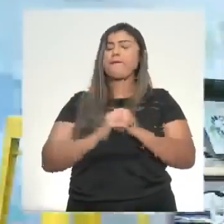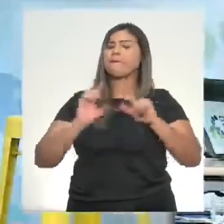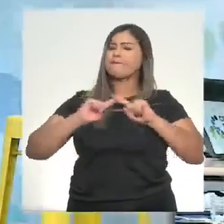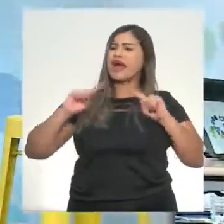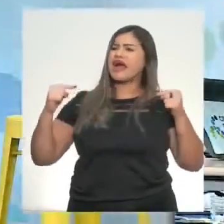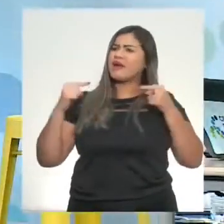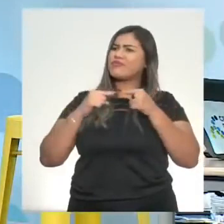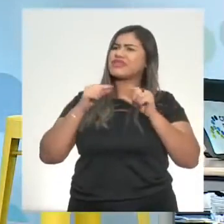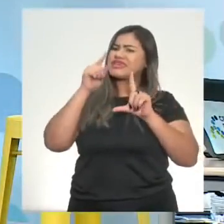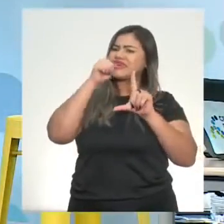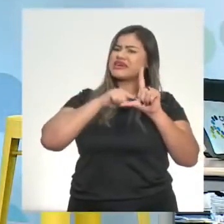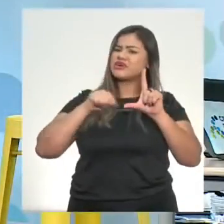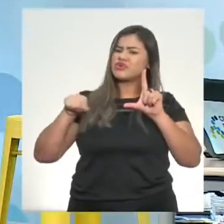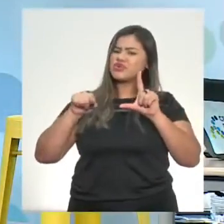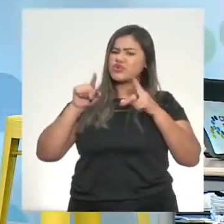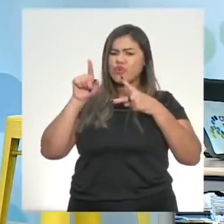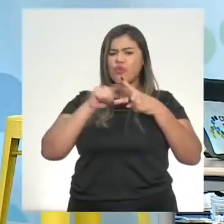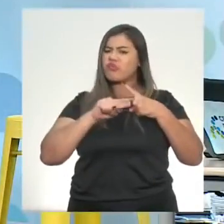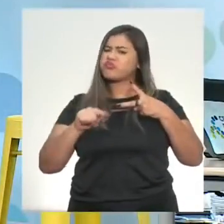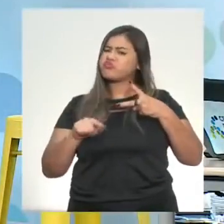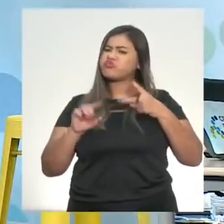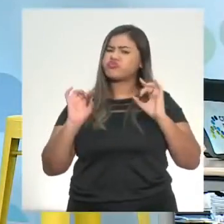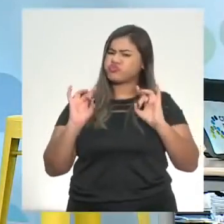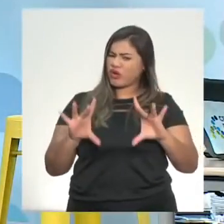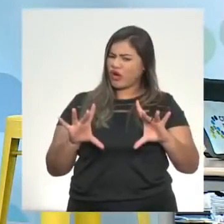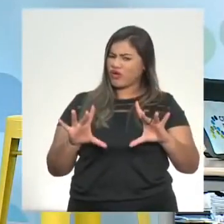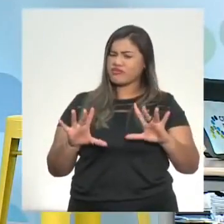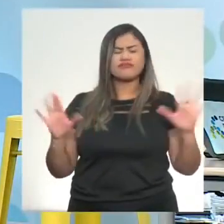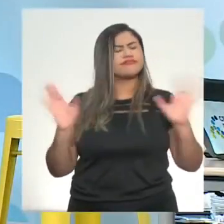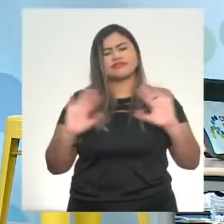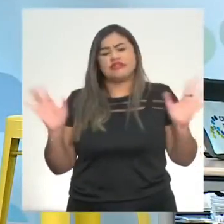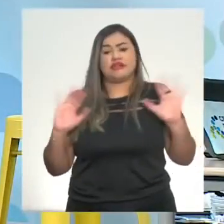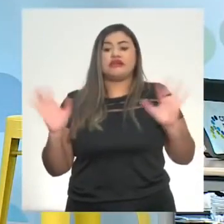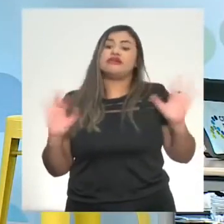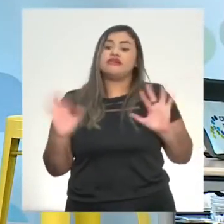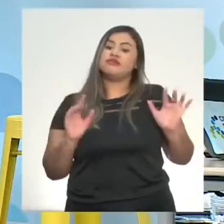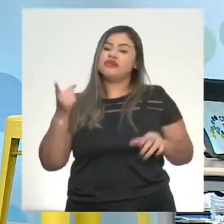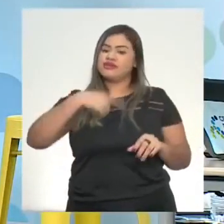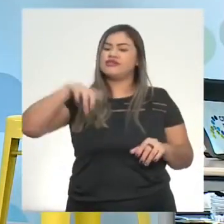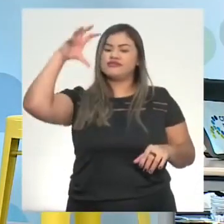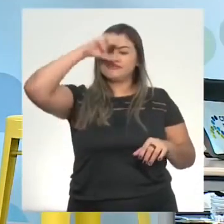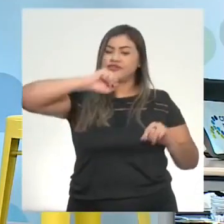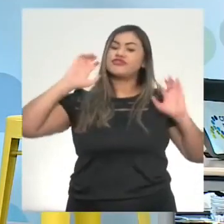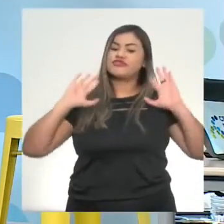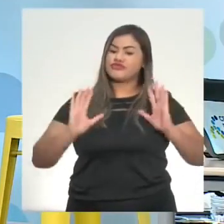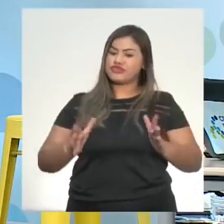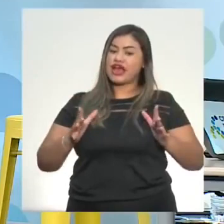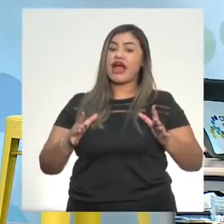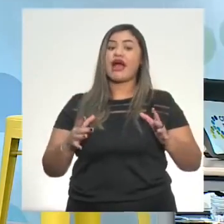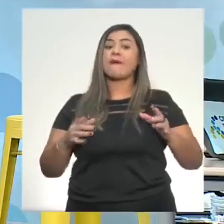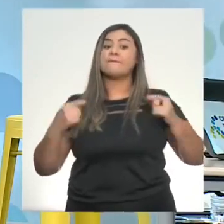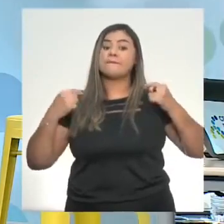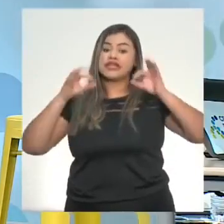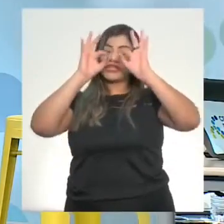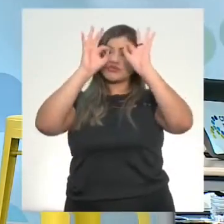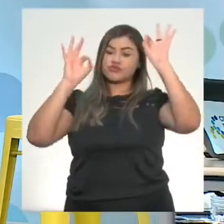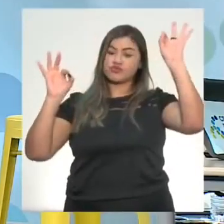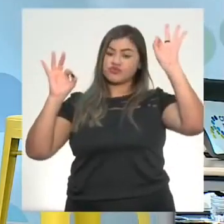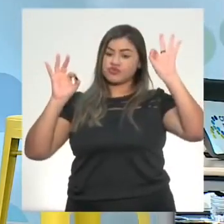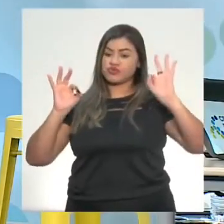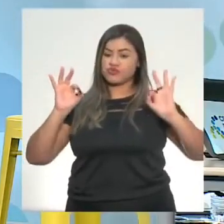basta só ângulo? Não. A gente já aprendeu que não, né? Os lados correspondentes também têm que